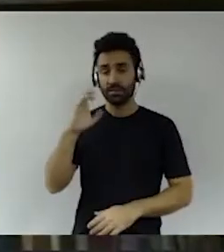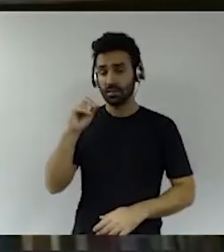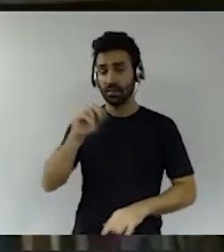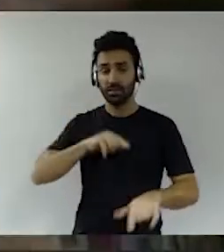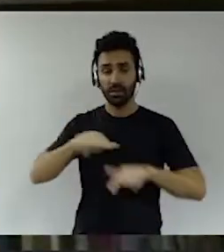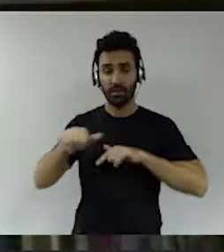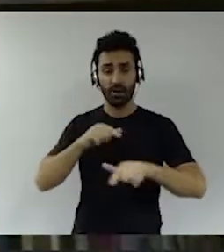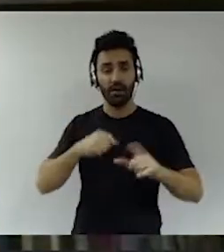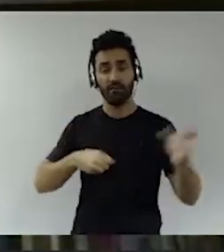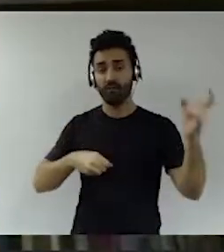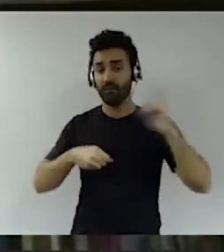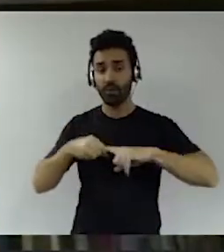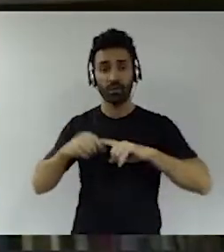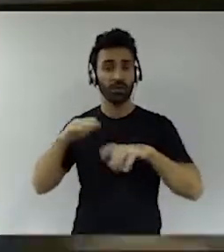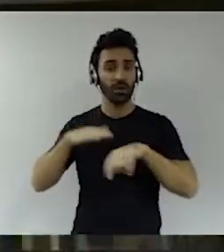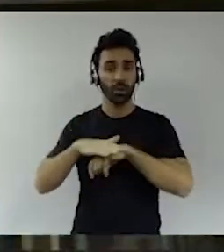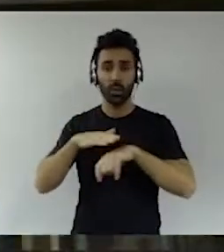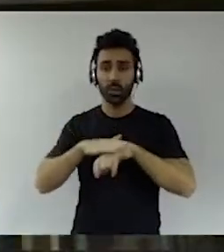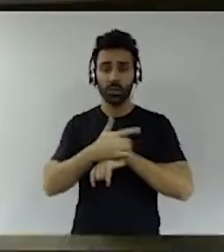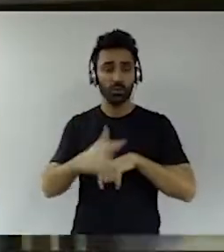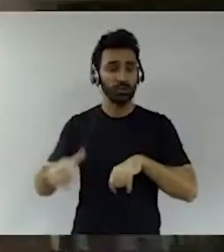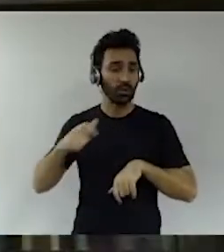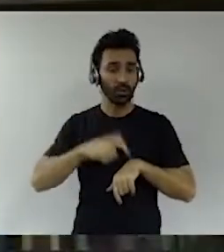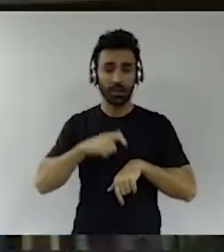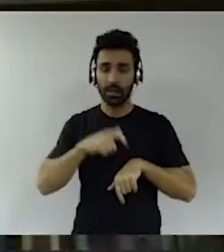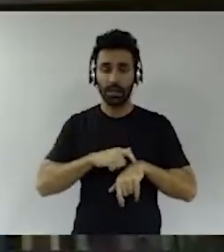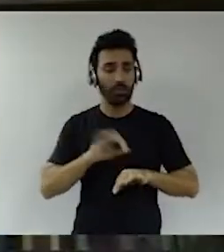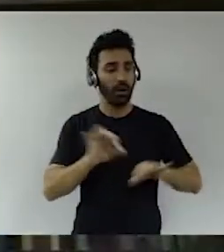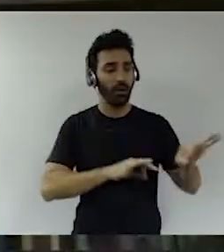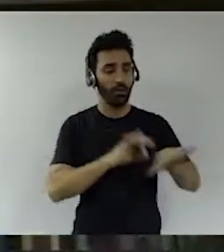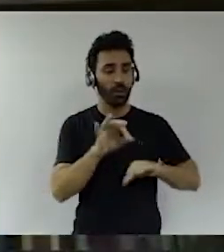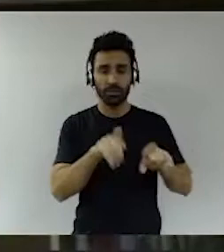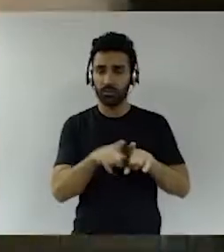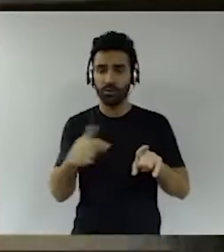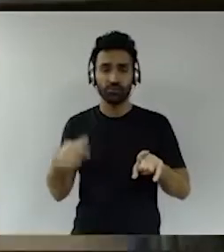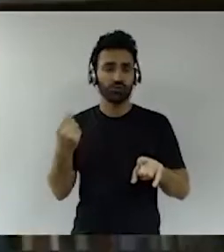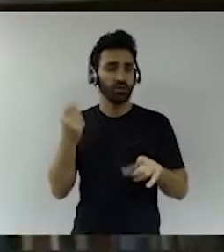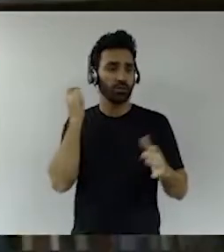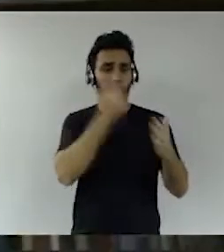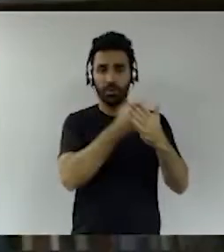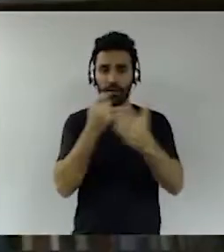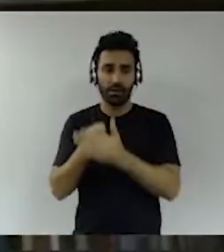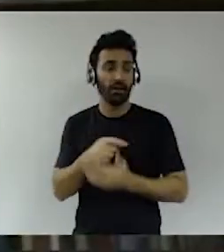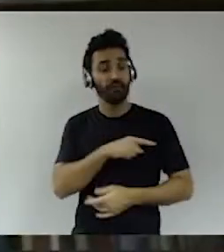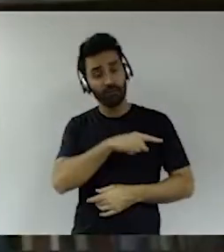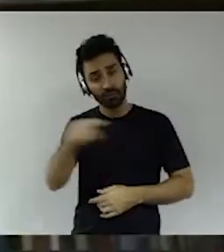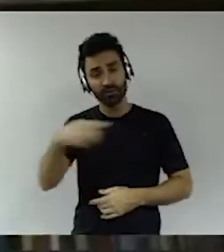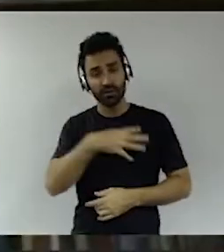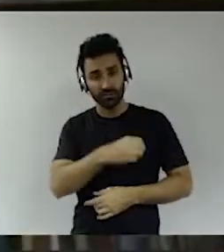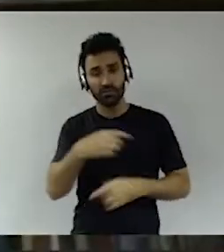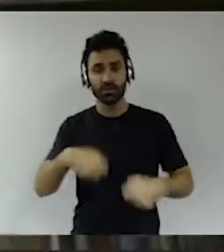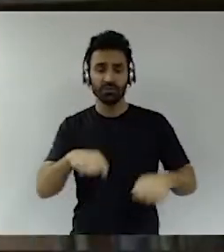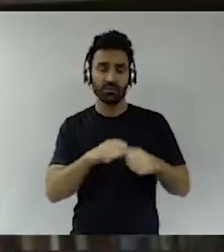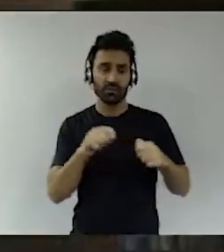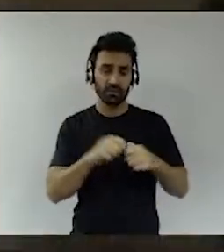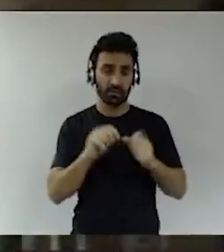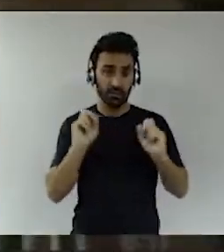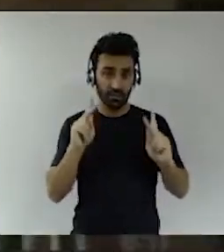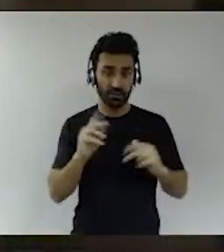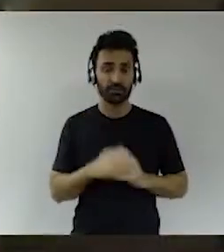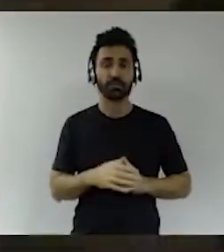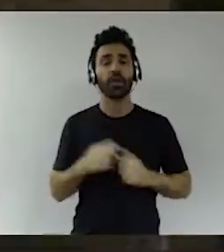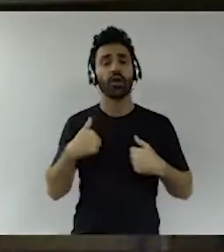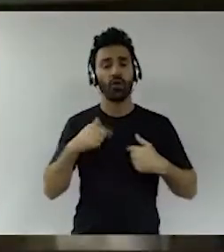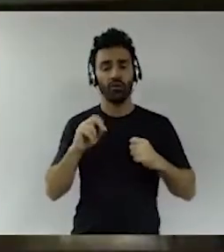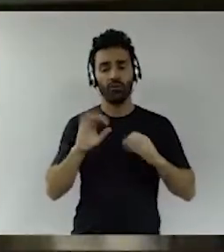tarde e não tenho tempo para fazer as tarefas de casa, nem dinheiro para pagar alguém para fazer. Vocês vão ter que fazer. E aí vai ser assim, eu vou fazer